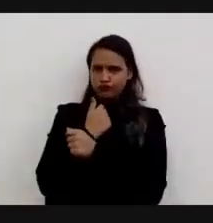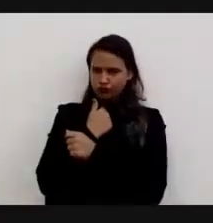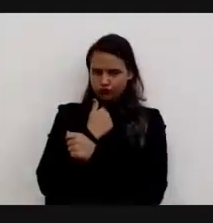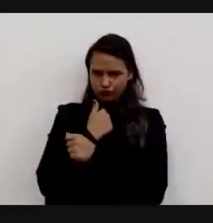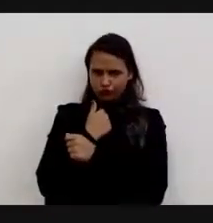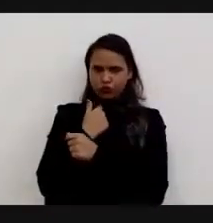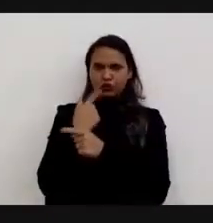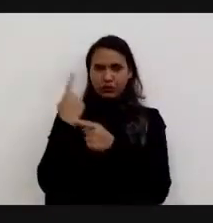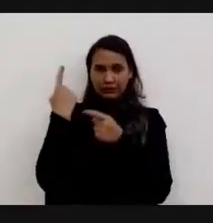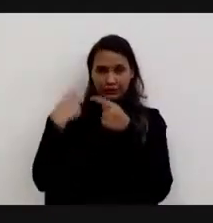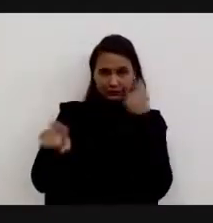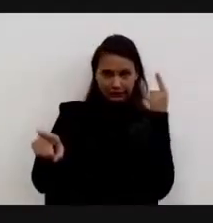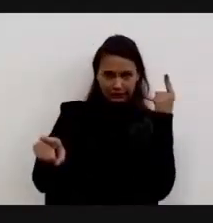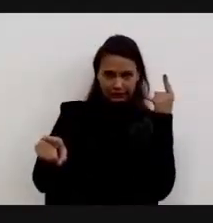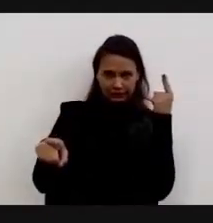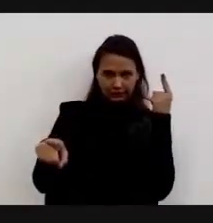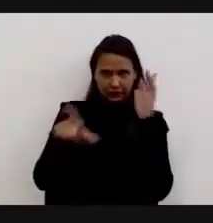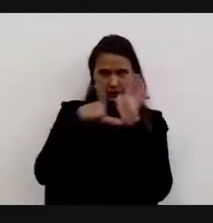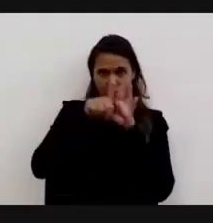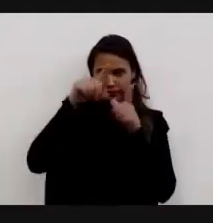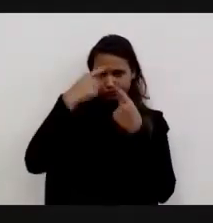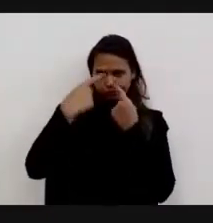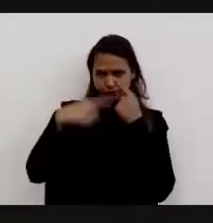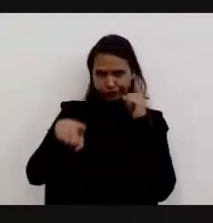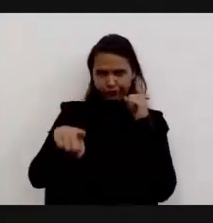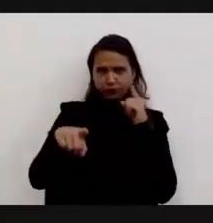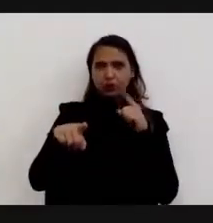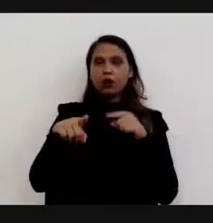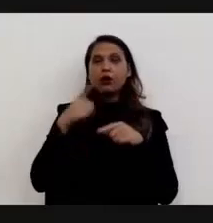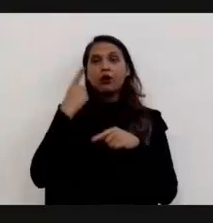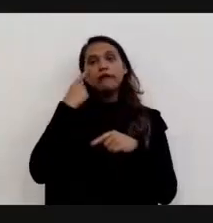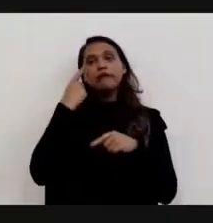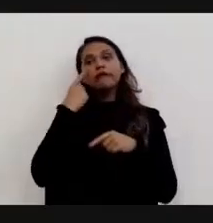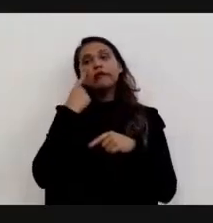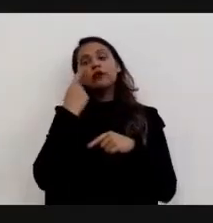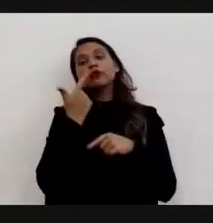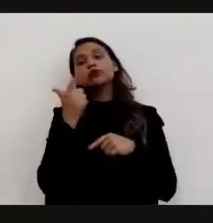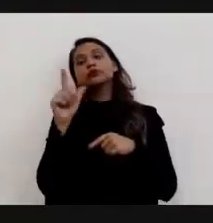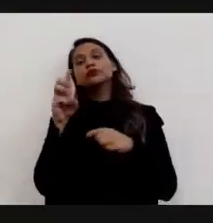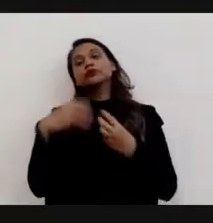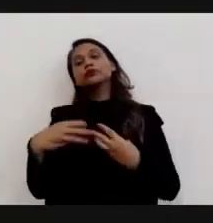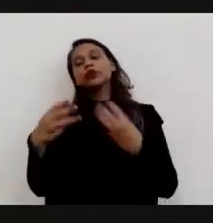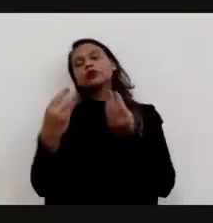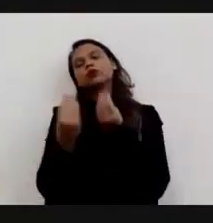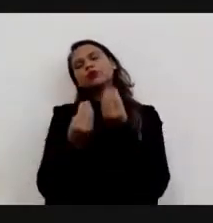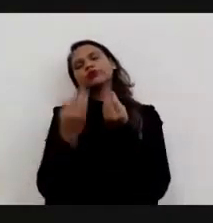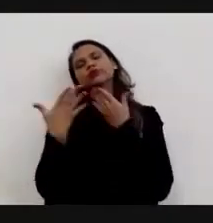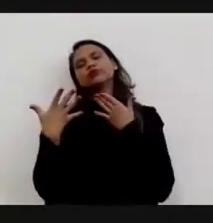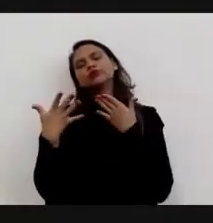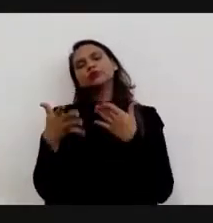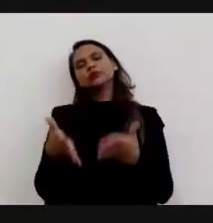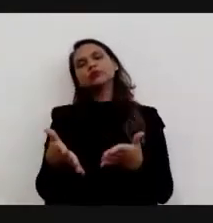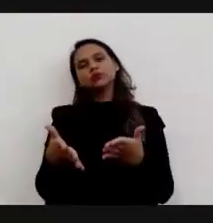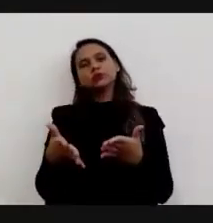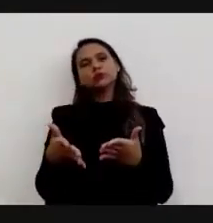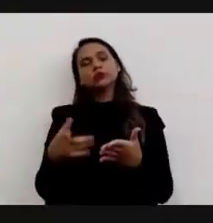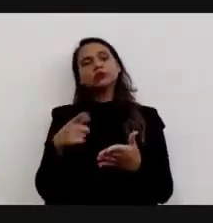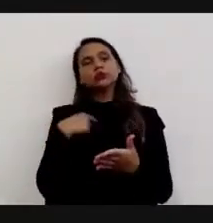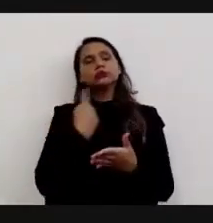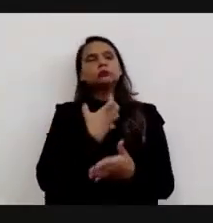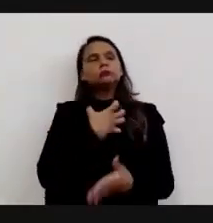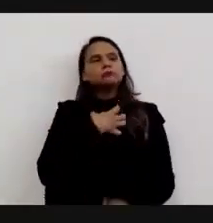precisa receber indicação de todos os ministérios, para ver como isso participa. E a